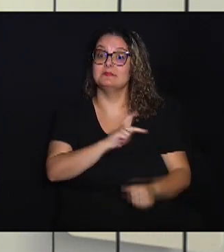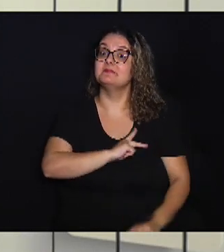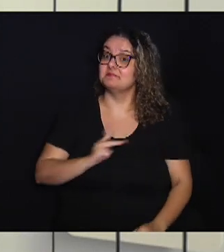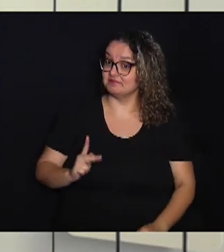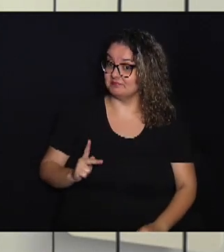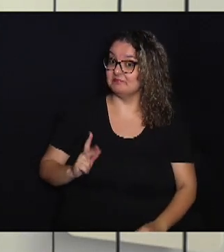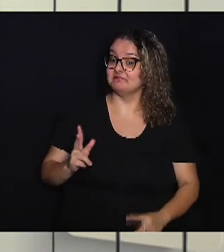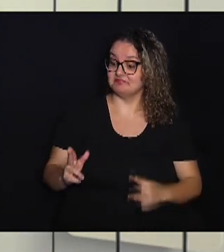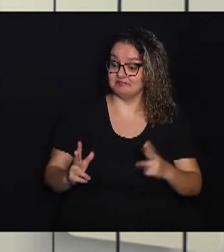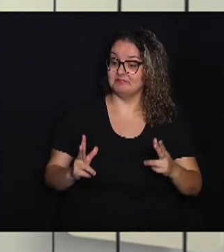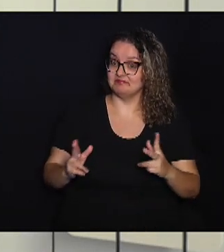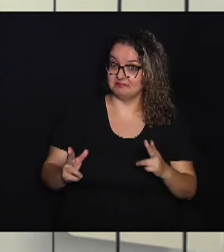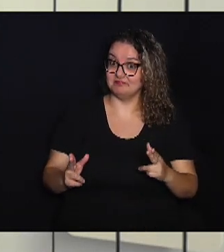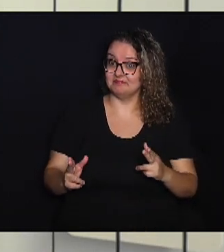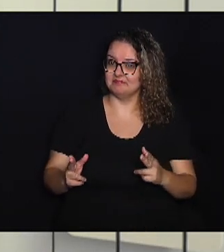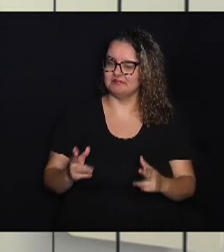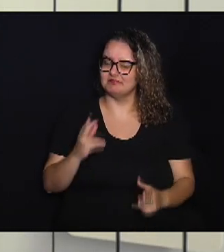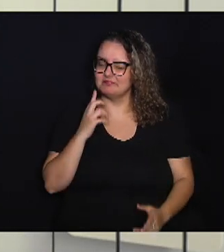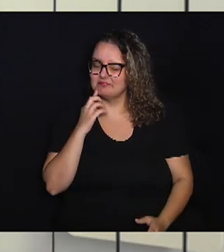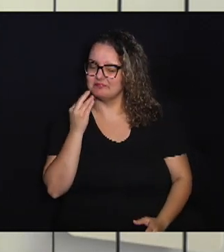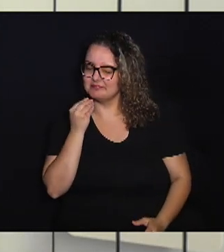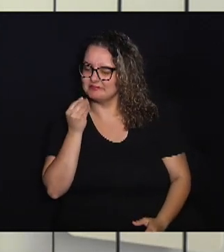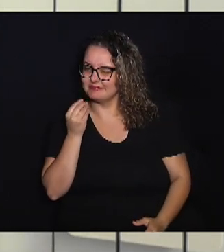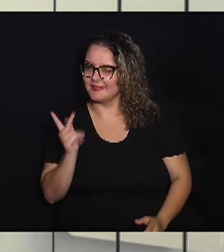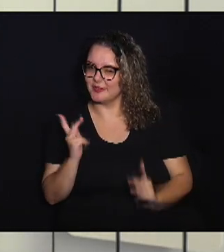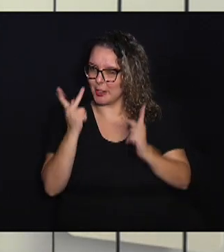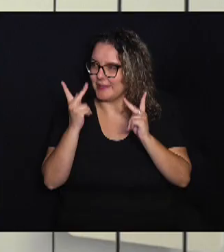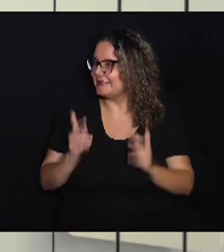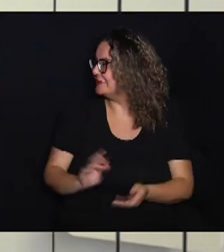com um empate com um gostinho de vitória.